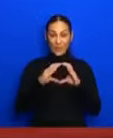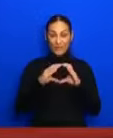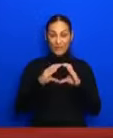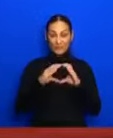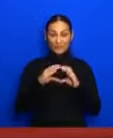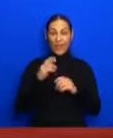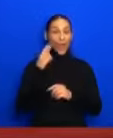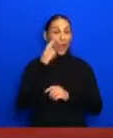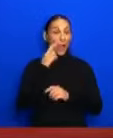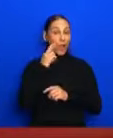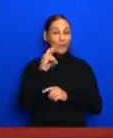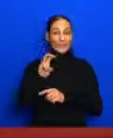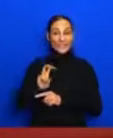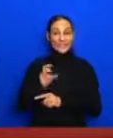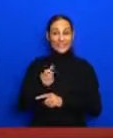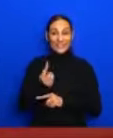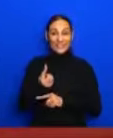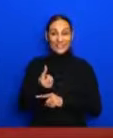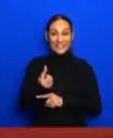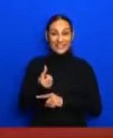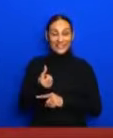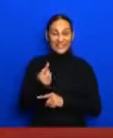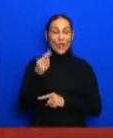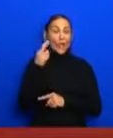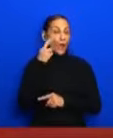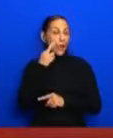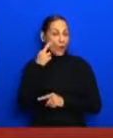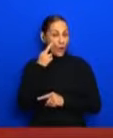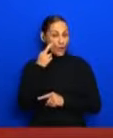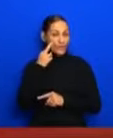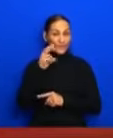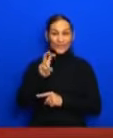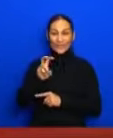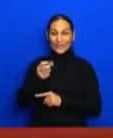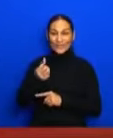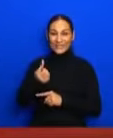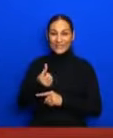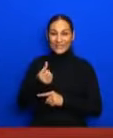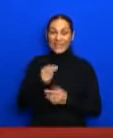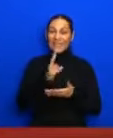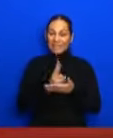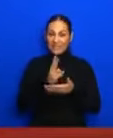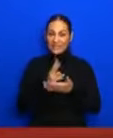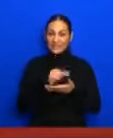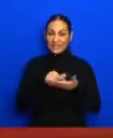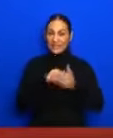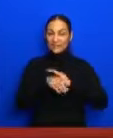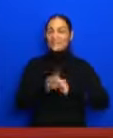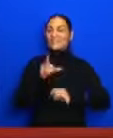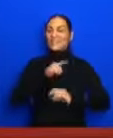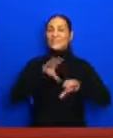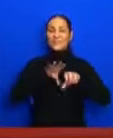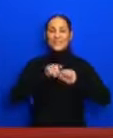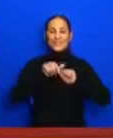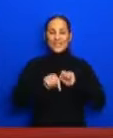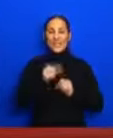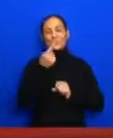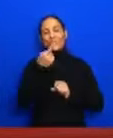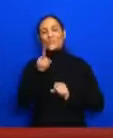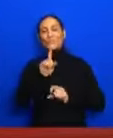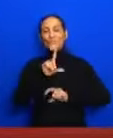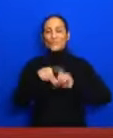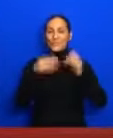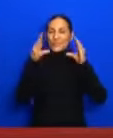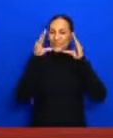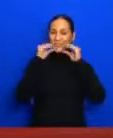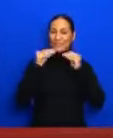Bola rosa 56, rosa 56. Na sequência da Loto Mania tem Super 7, o último